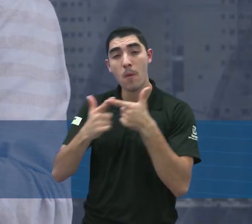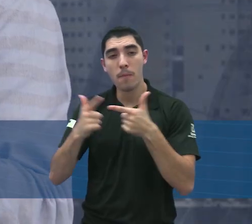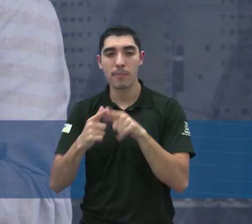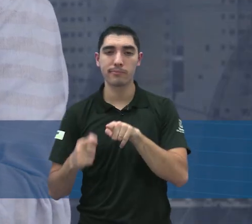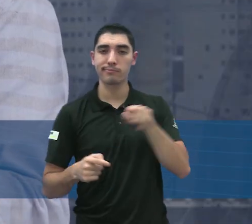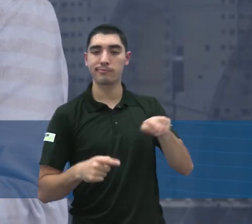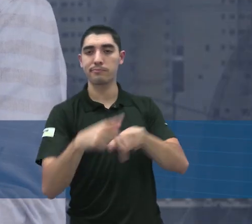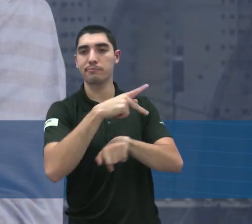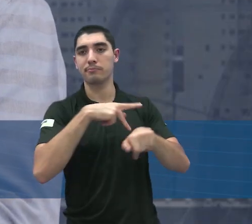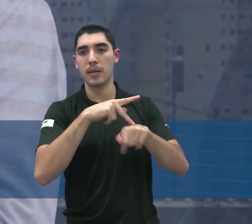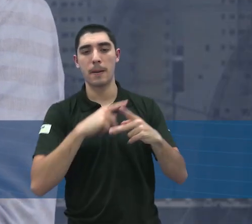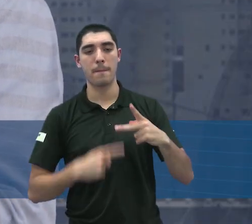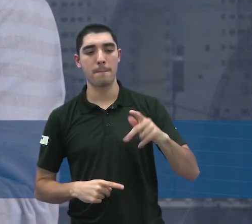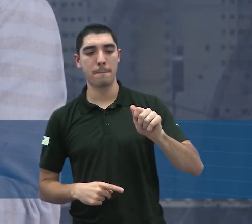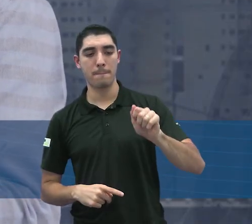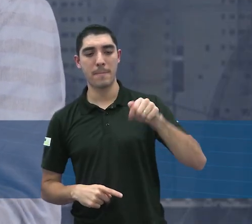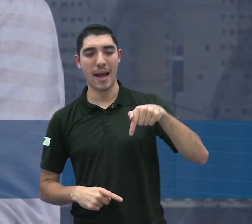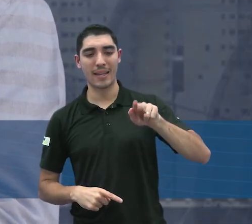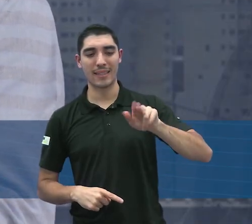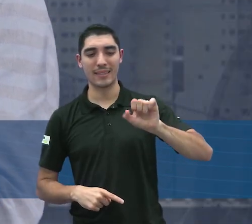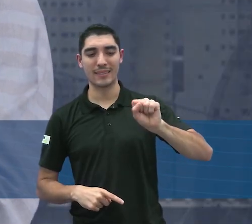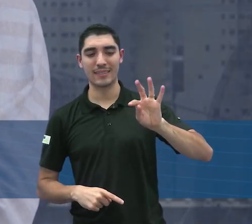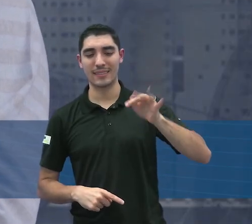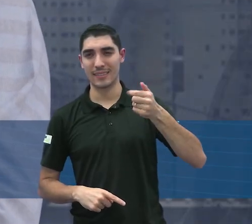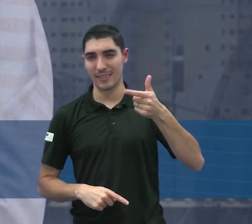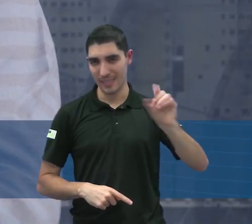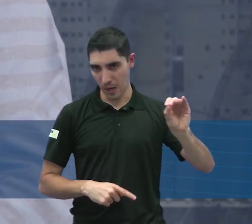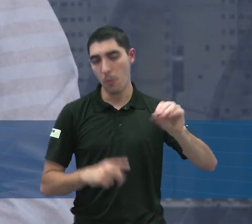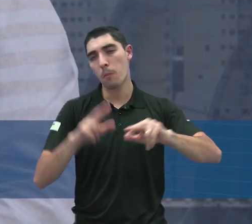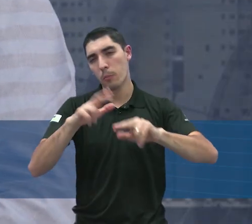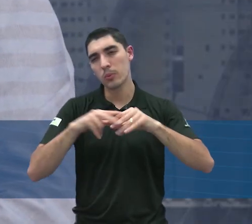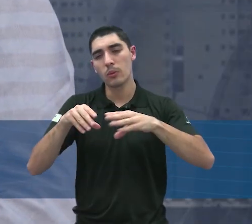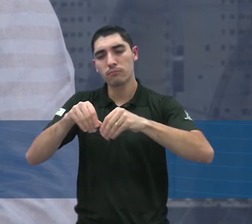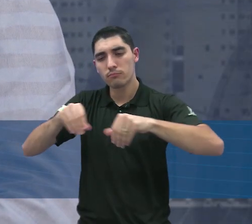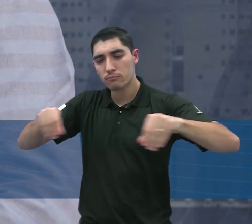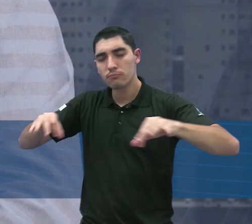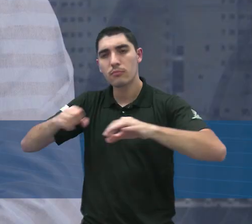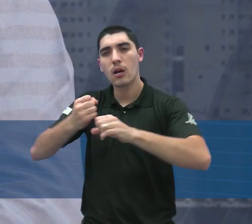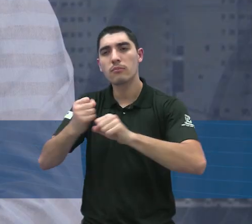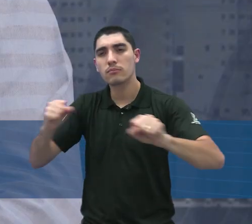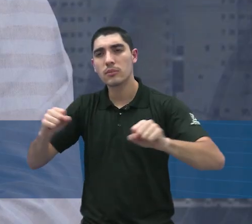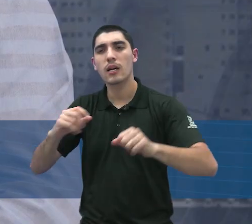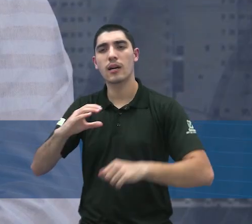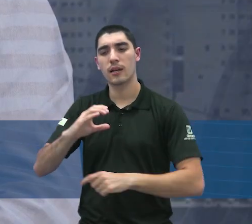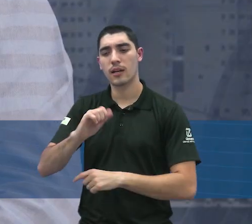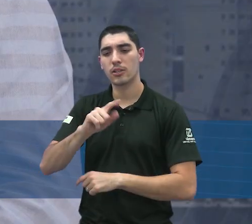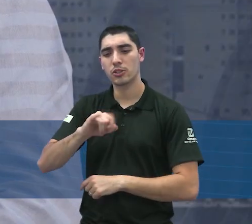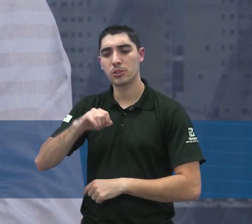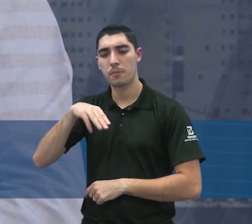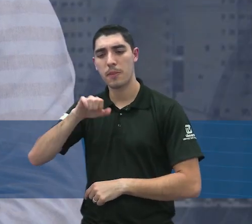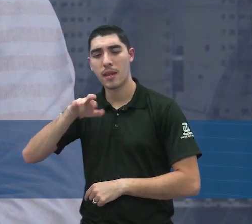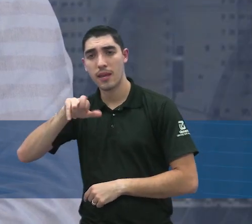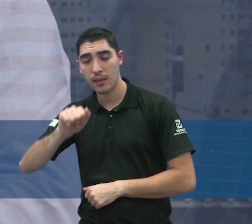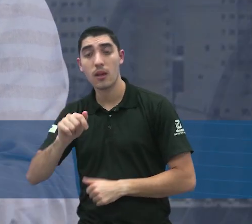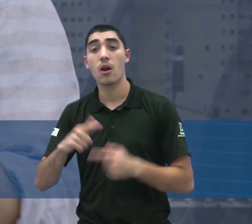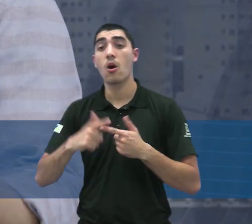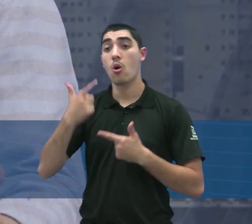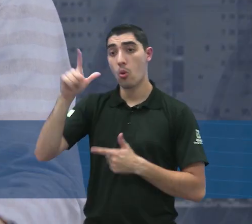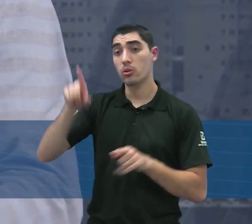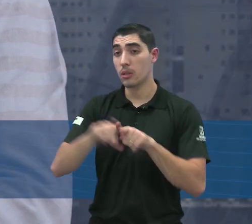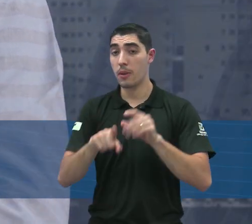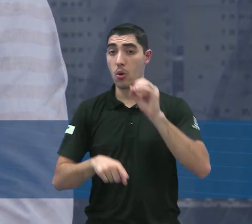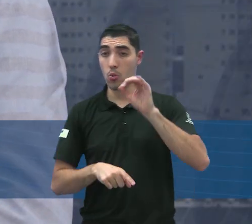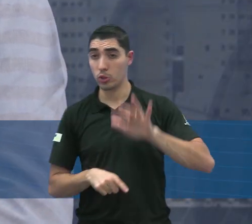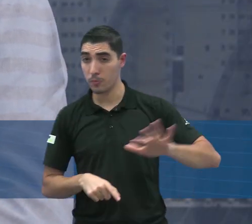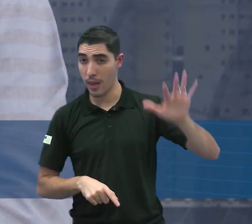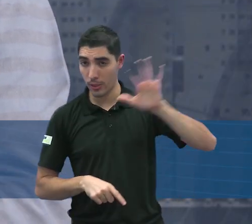na questão da Caxemira, na questão das fronteiras, até com a própria China. Se nós observarmos no Oriente Médio, existem várias questões, principalmente